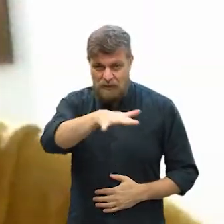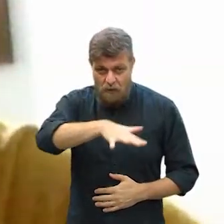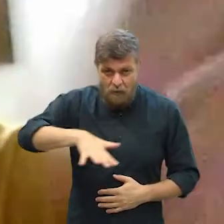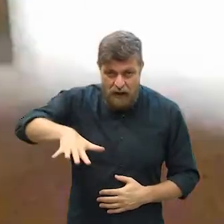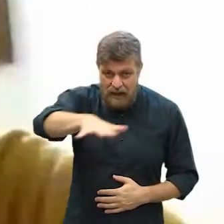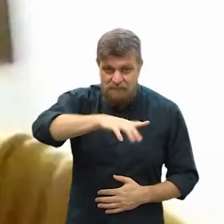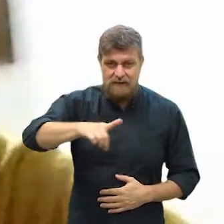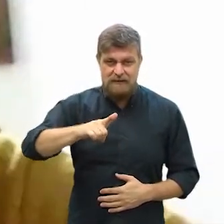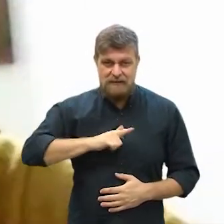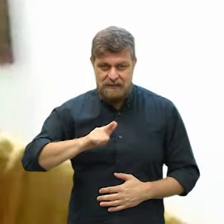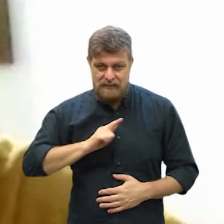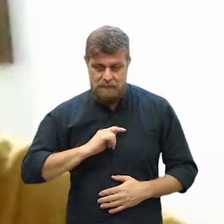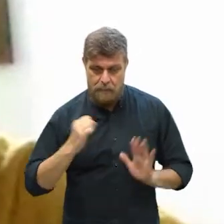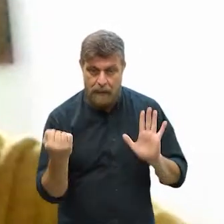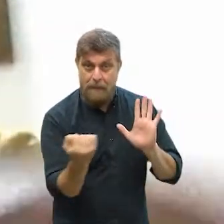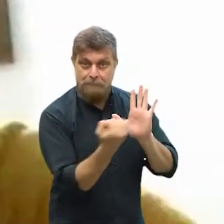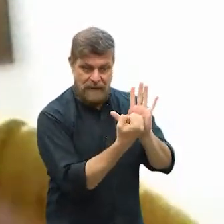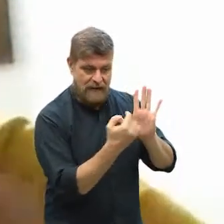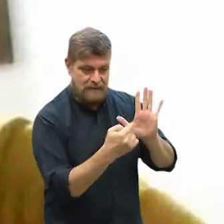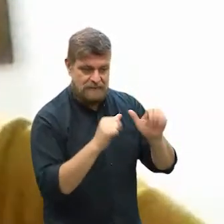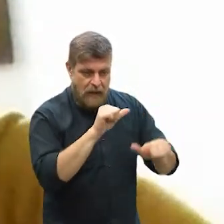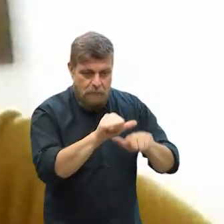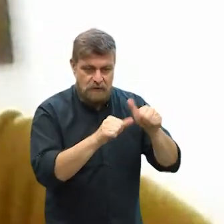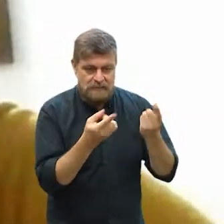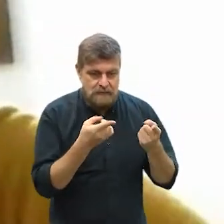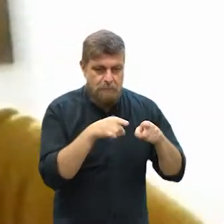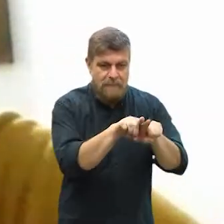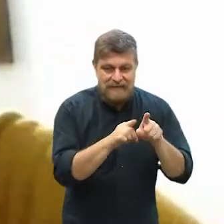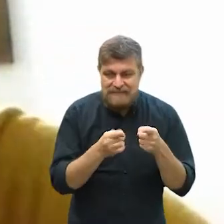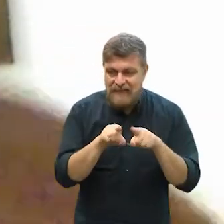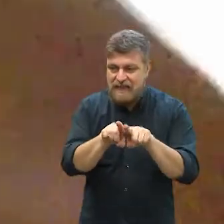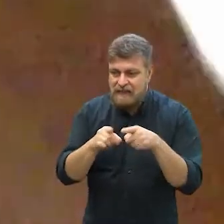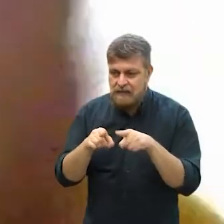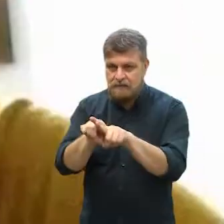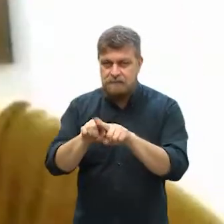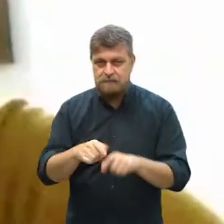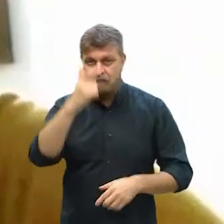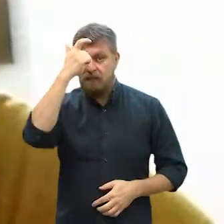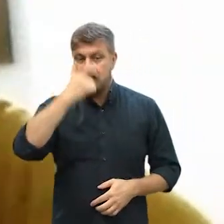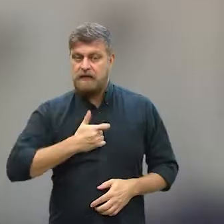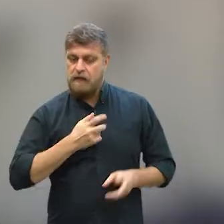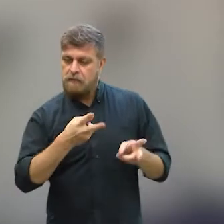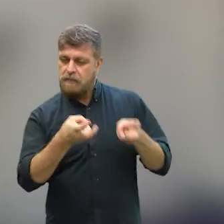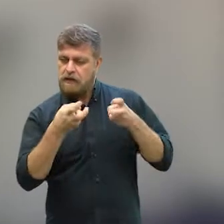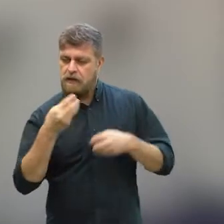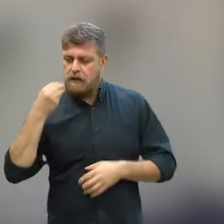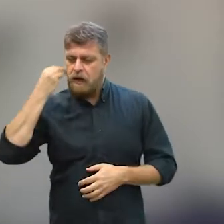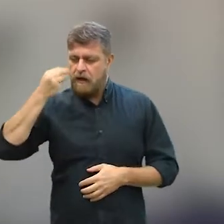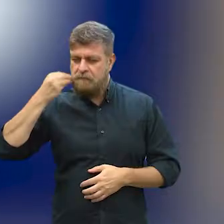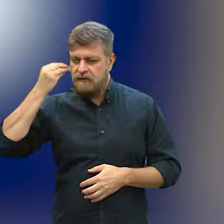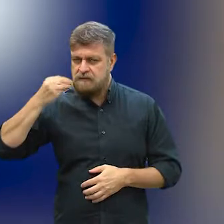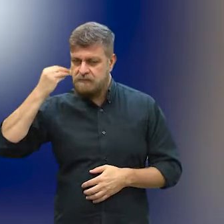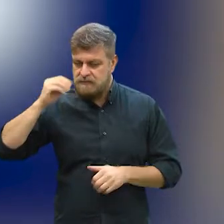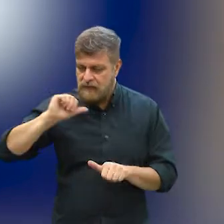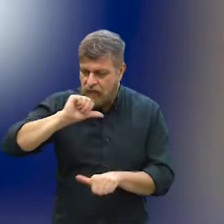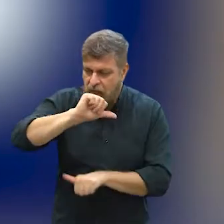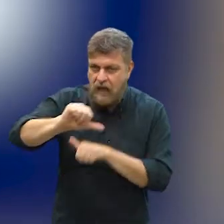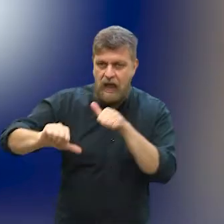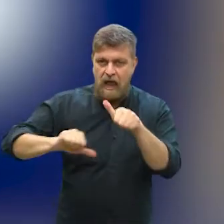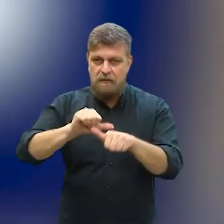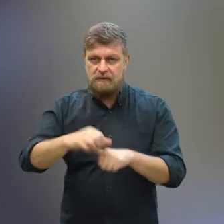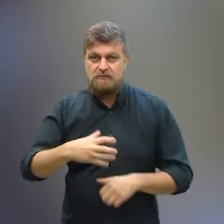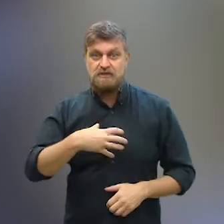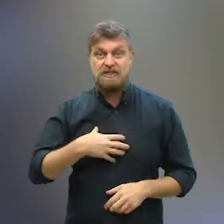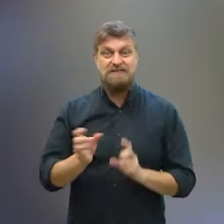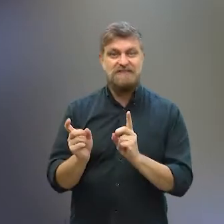mercado, reduções de budgets também, mudanças de parceiros. O que eu fiz foi tipo, pegar essa experiência que eu tinha e transformar isso num negócio.